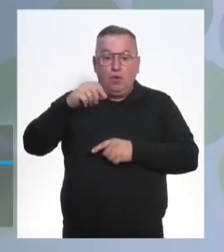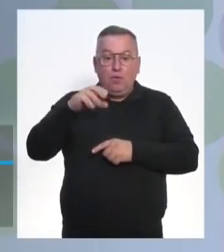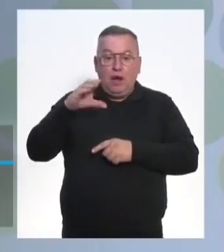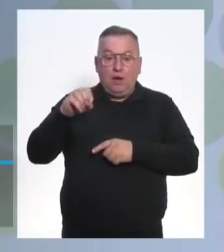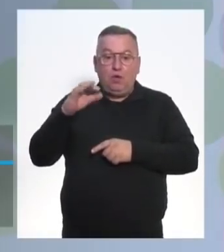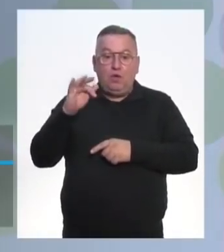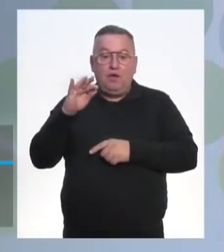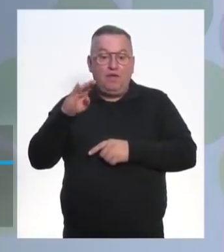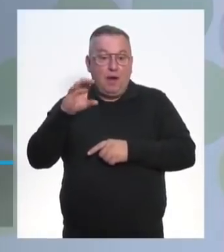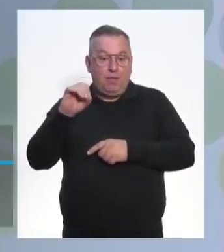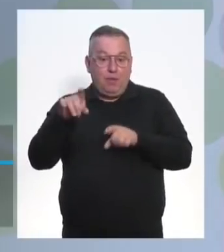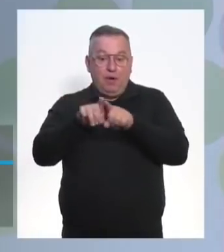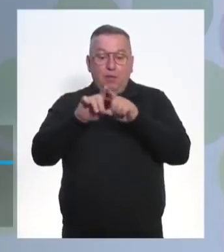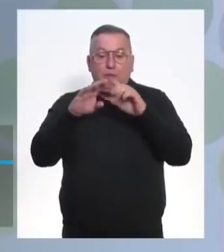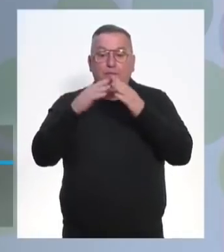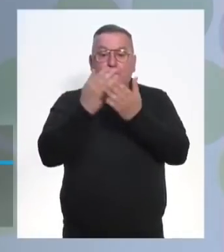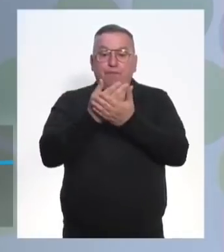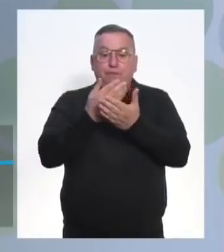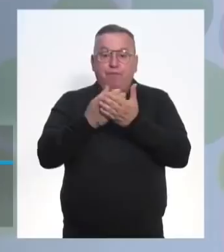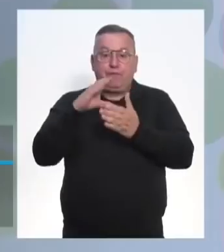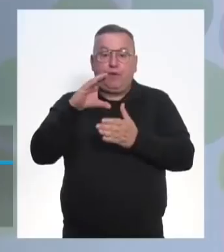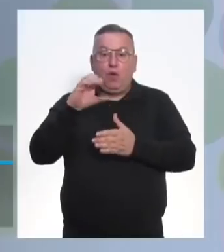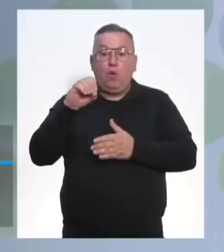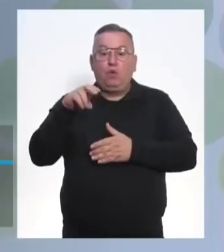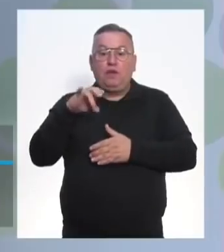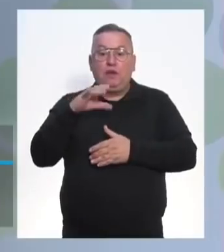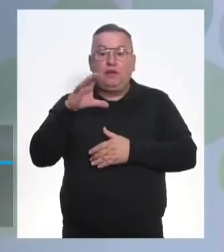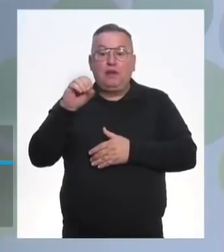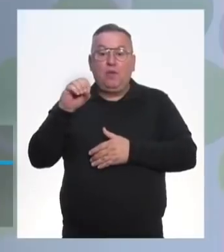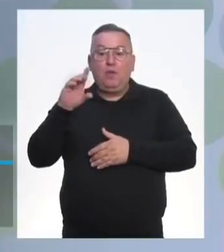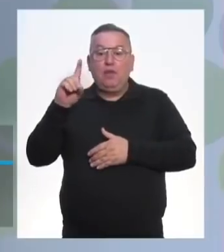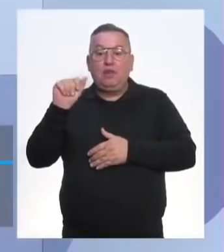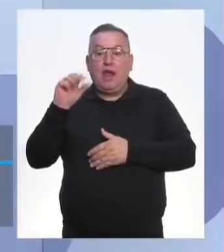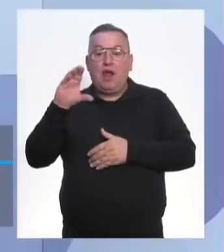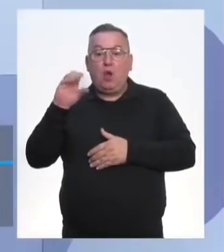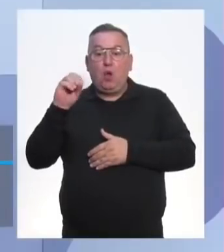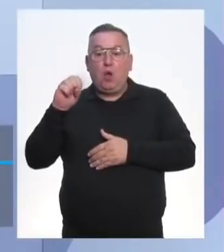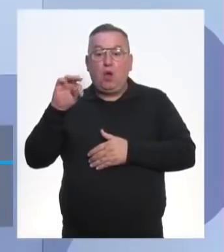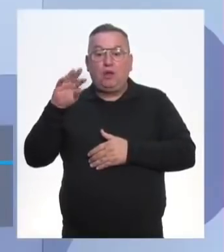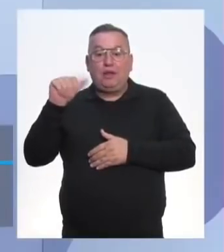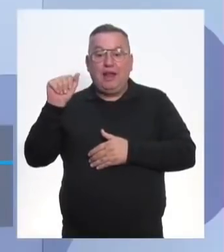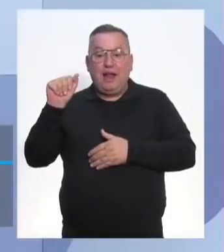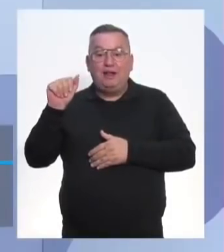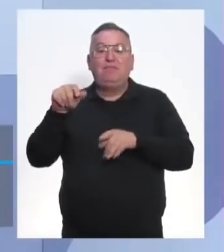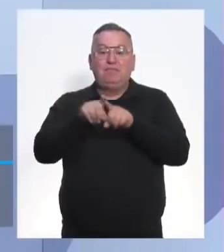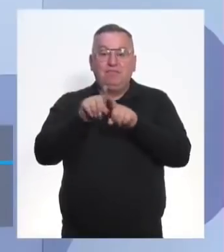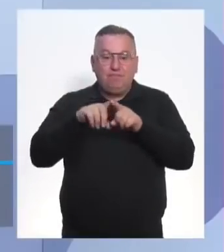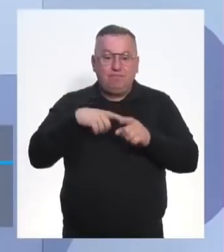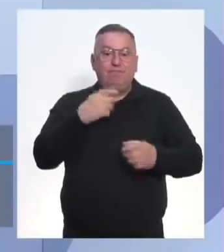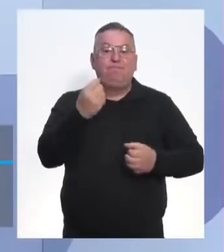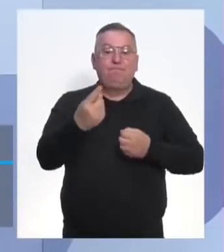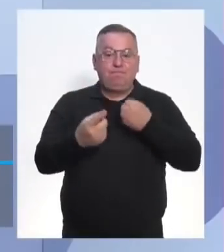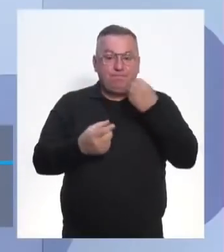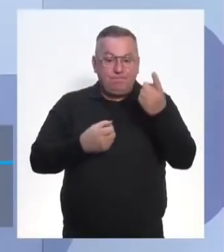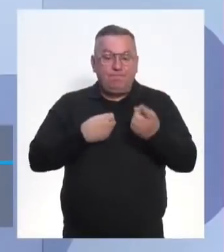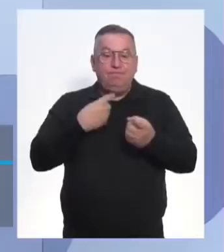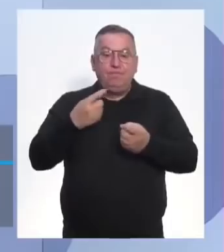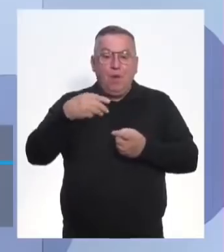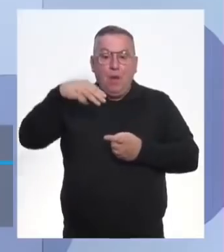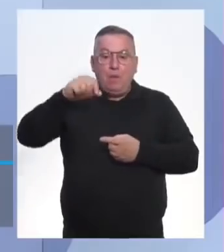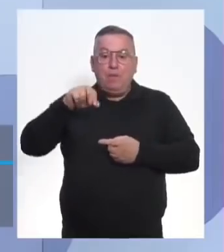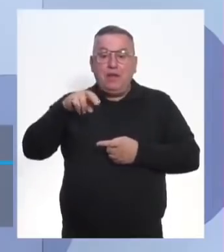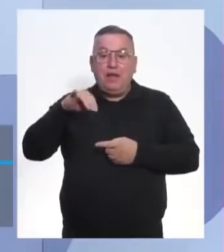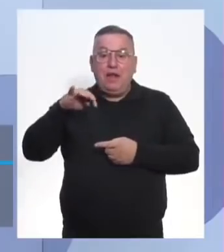Fábio, da Escola Conceição da Costa, Ale. Olha só. Olha, aqui eu também tenho alguns, viu? Eu tenho de Mirante